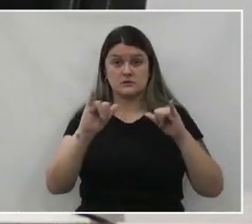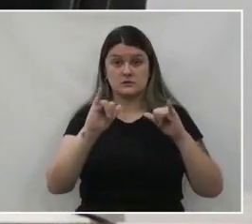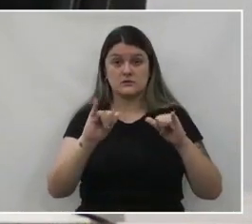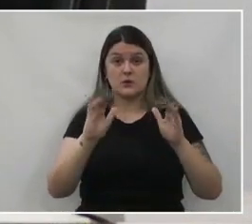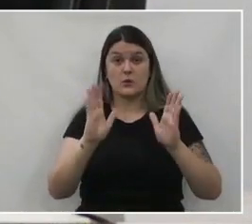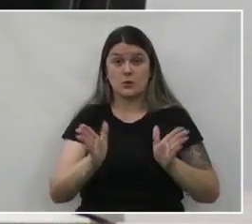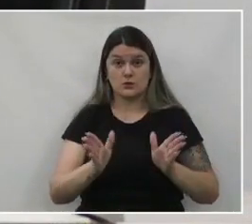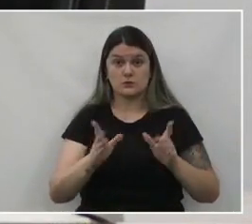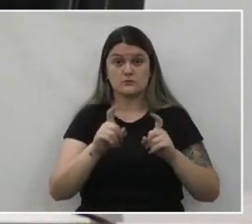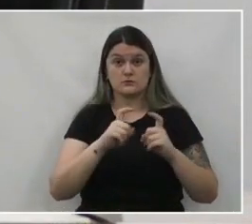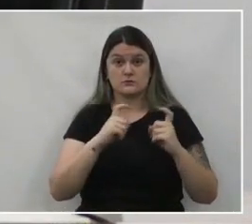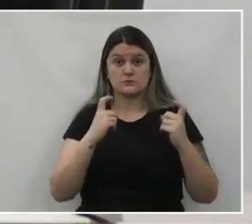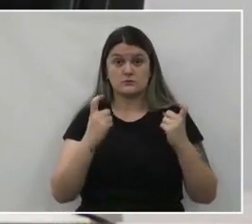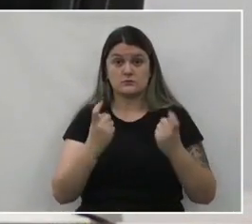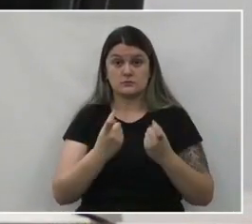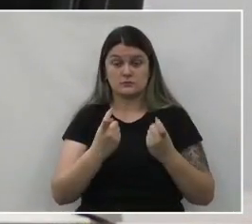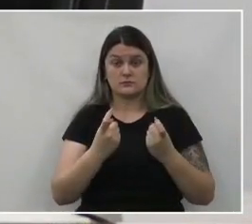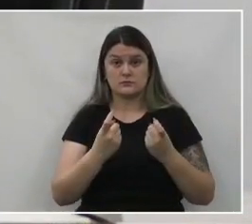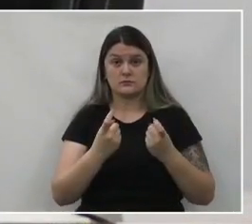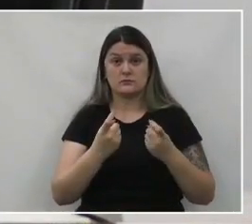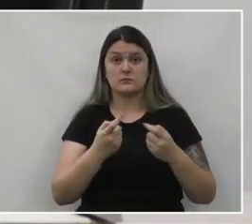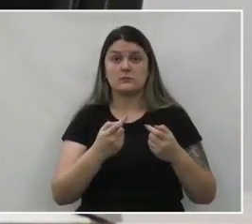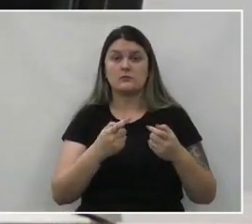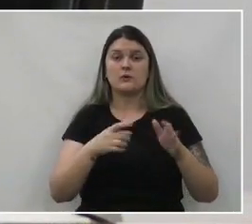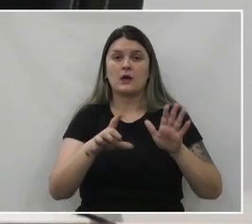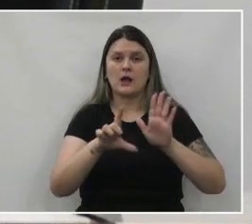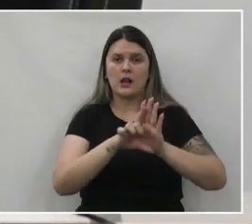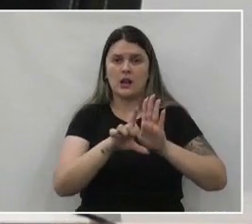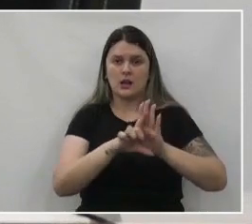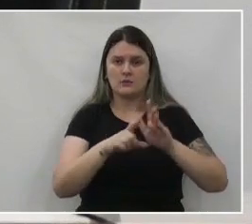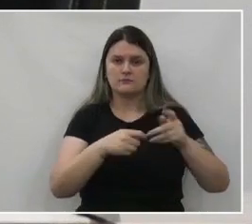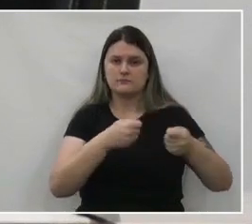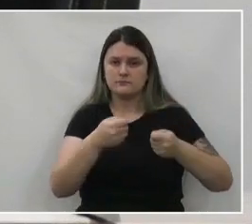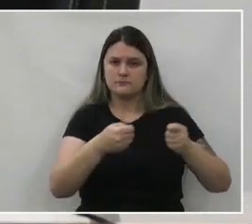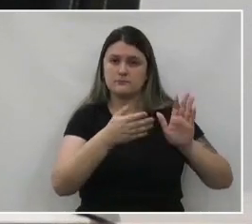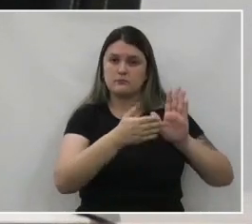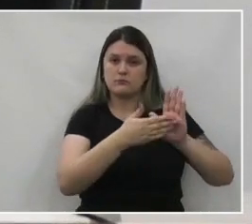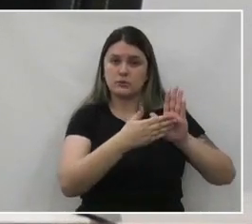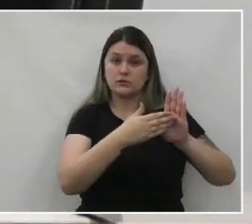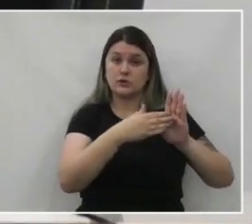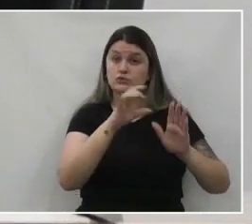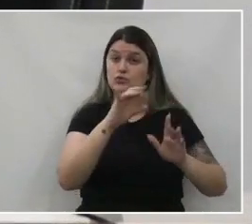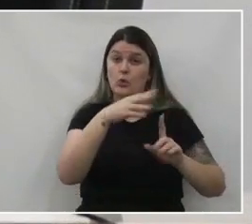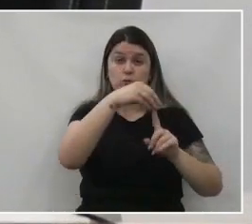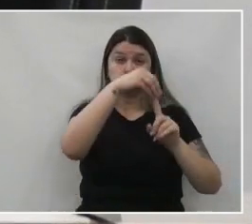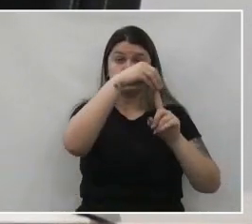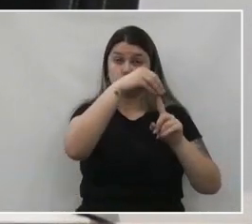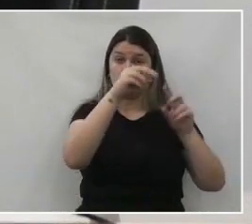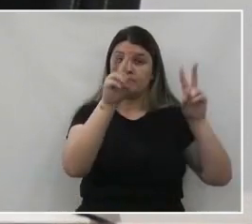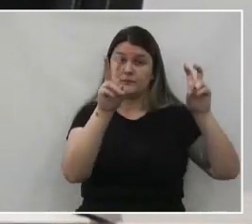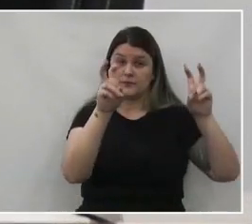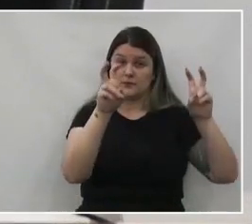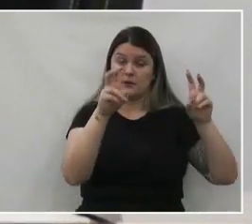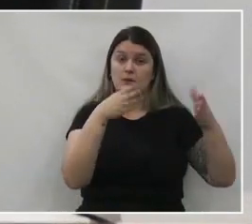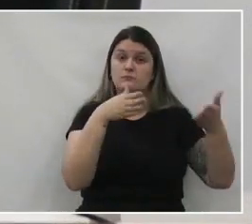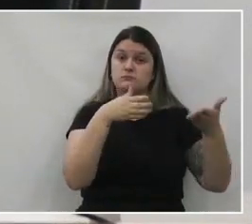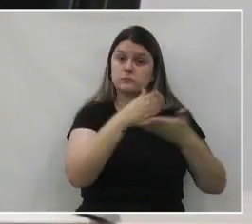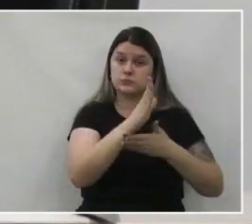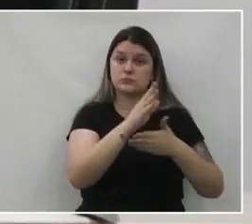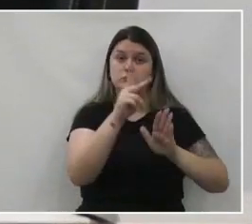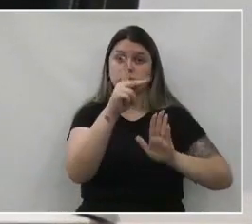de hoje, na matéria da ordem do dia, como pauta única, passou o projeto de